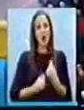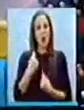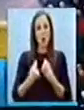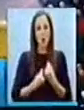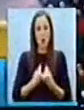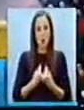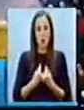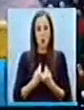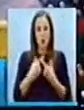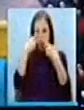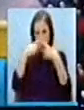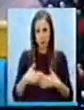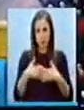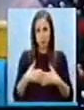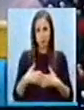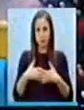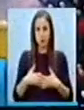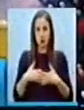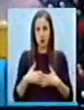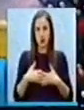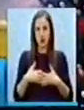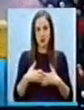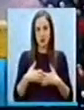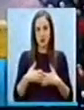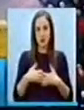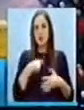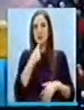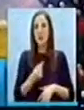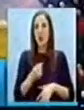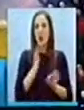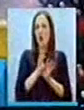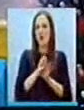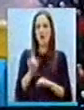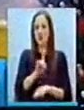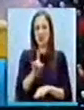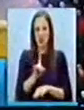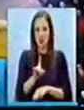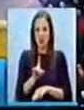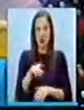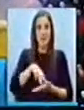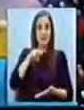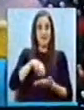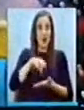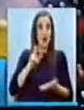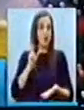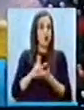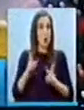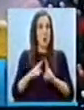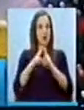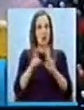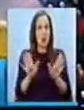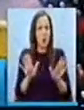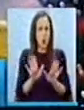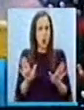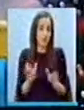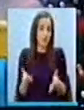de ceticismo e diremos, no mínimo, de não festejo de forma eufórica dos resultados de Paris. Nós sabemos